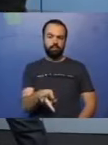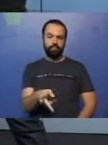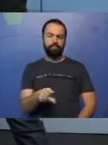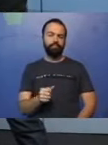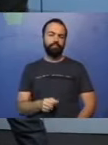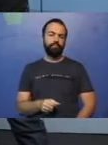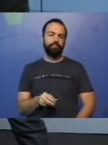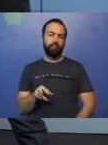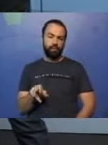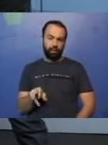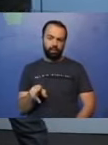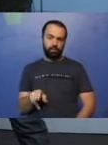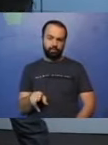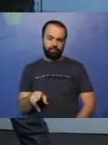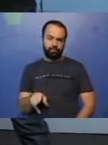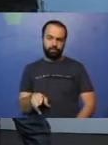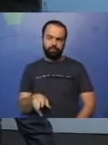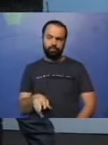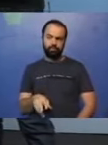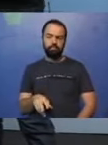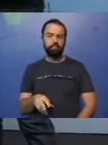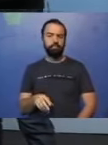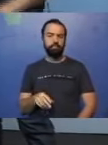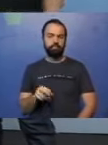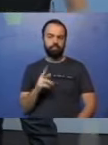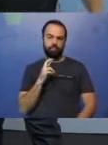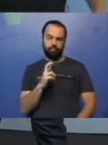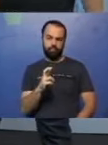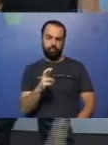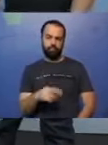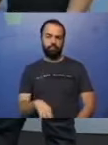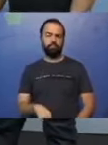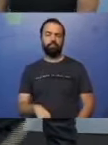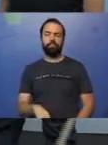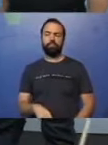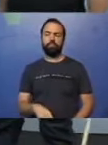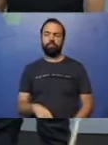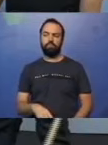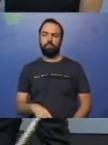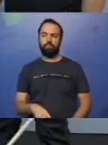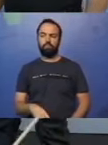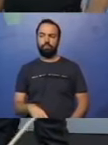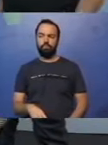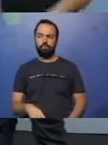a mesma probabilidade para cada uma.